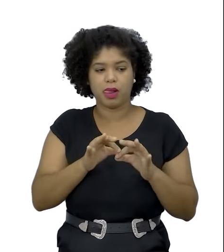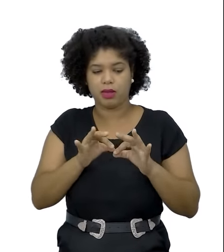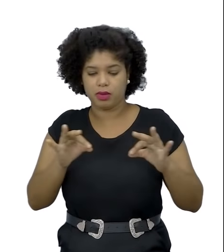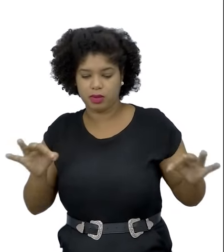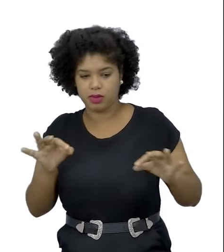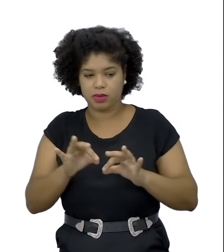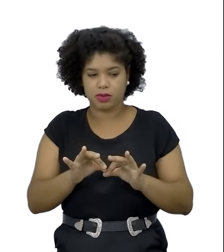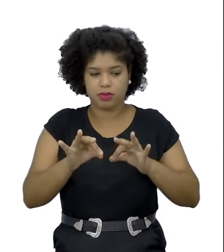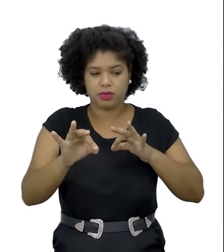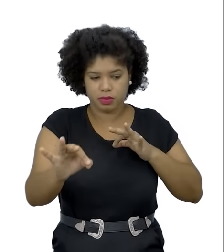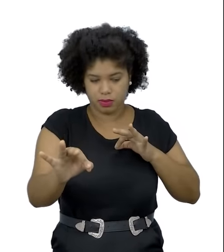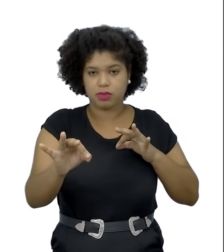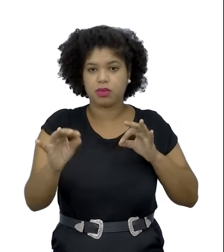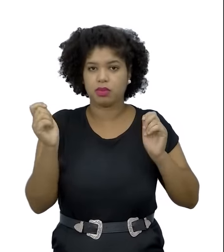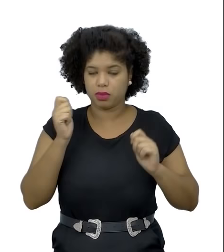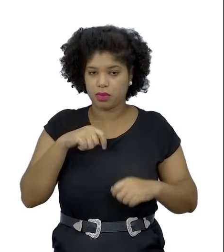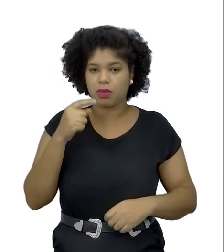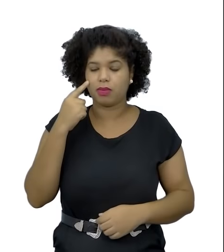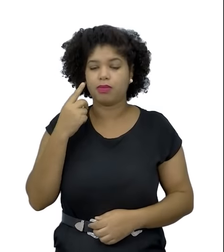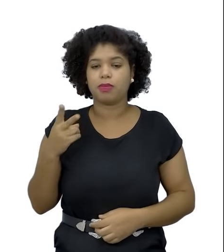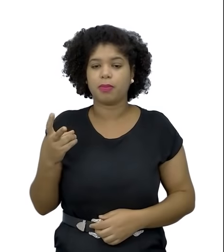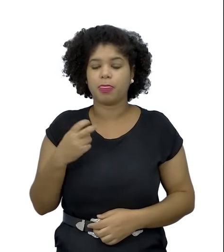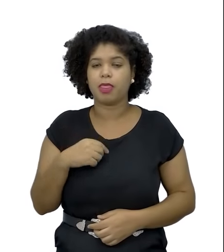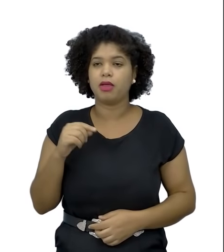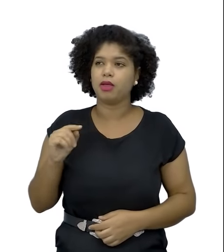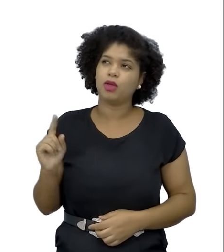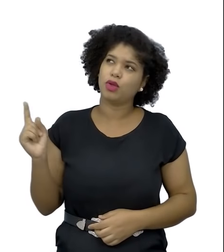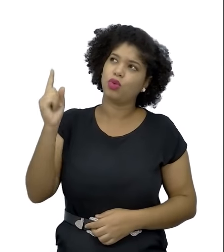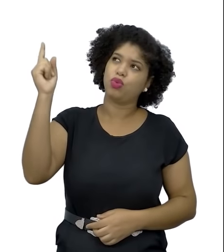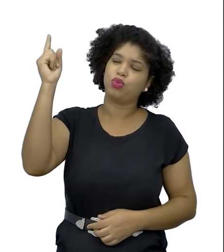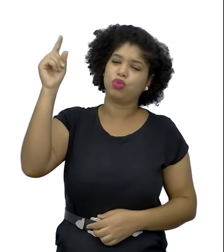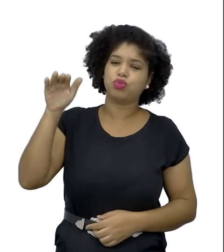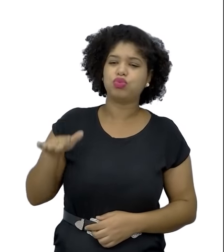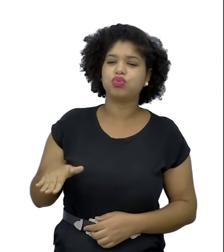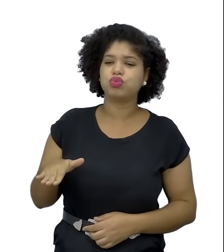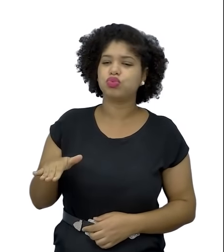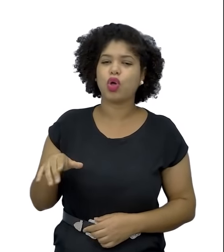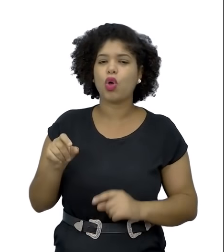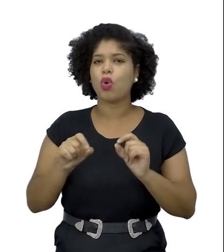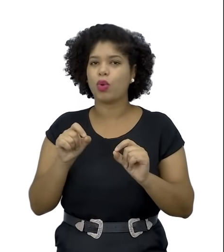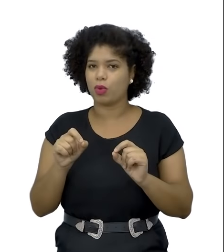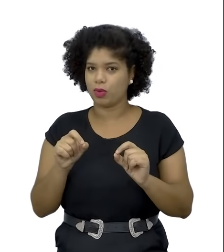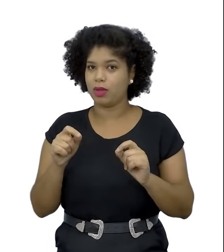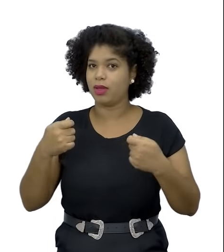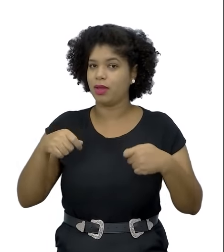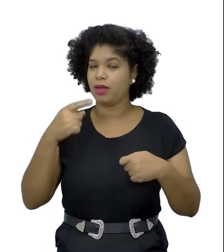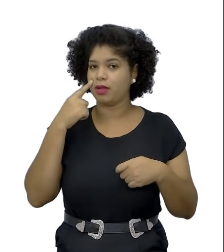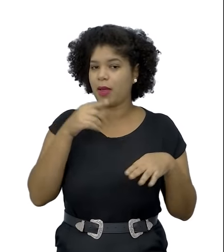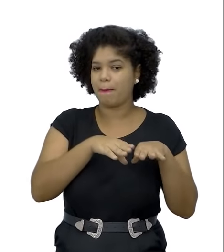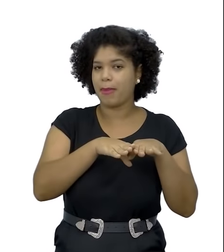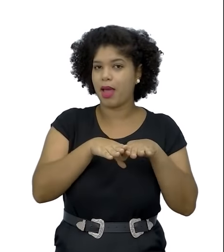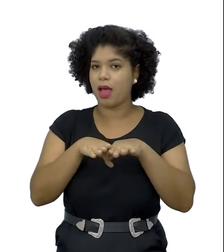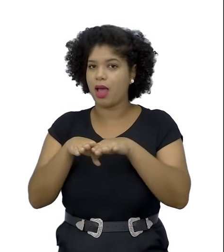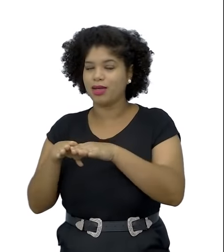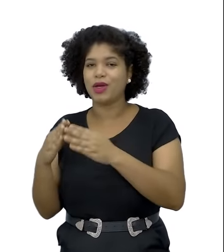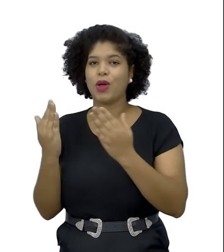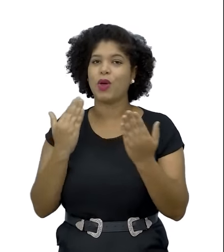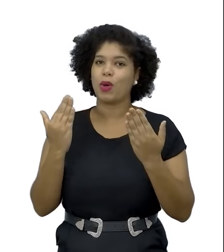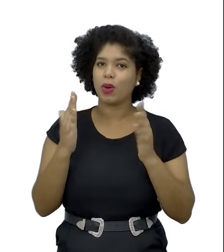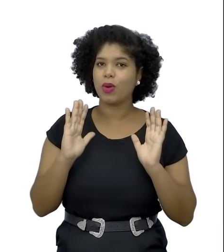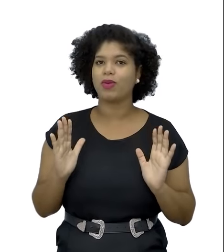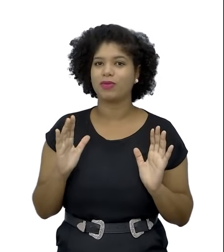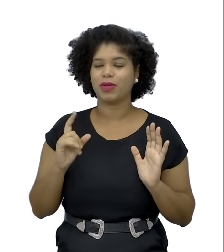comprimentos, verificando o que é mais alto, mais baixo. Para isso, devem estabelecer um parâmetro de comparação. A gente